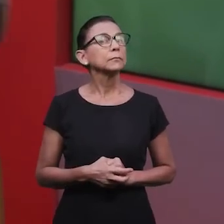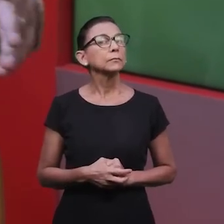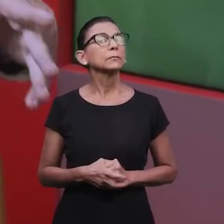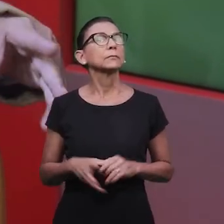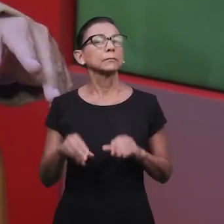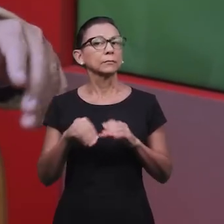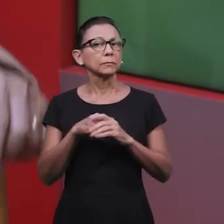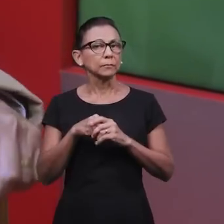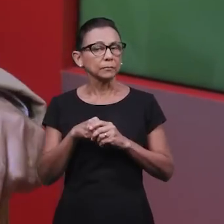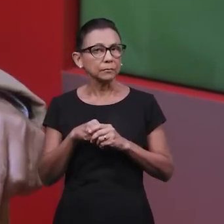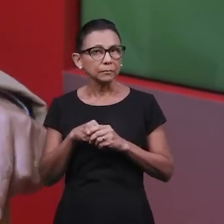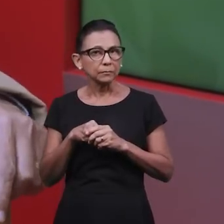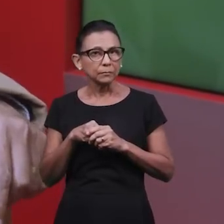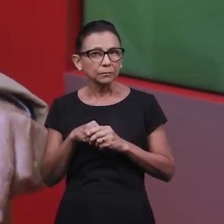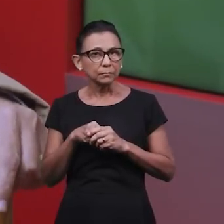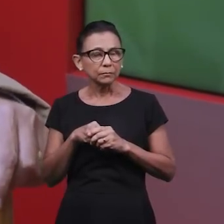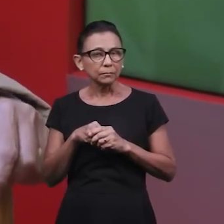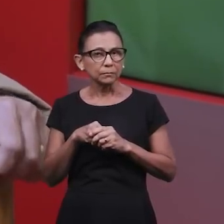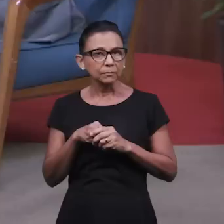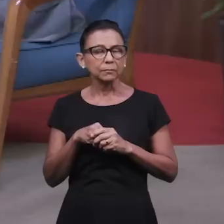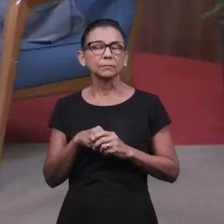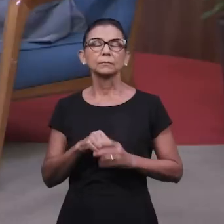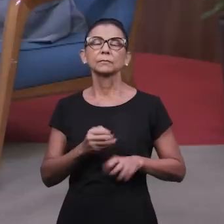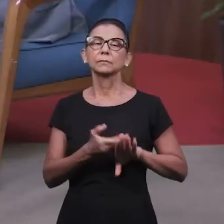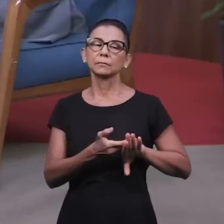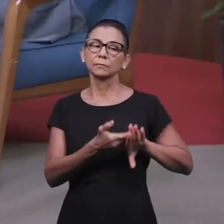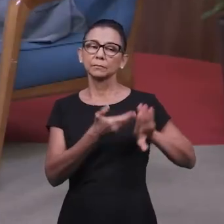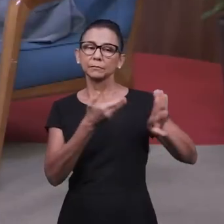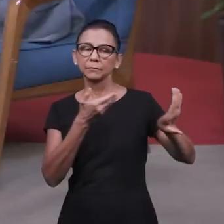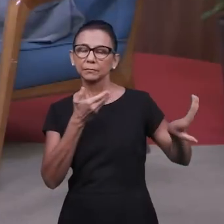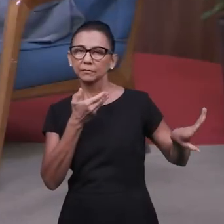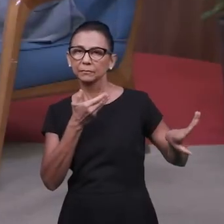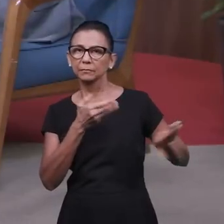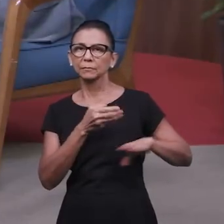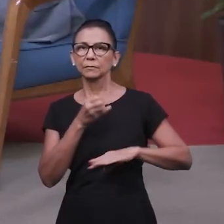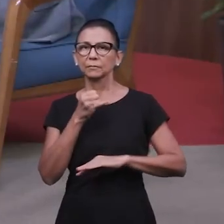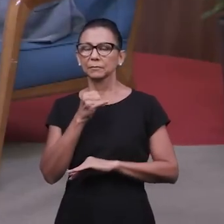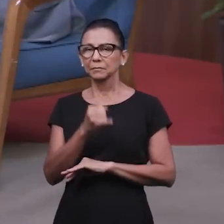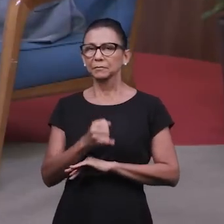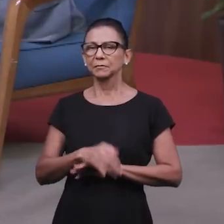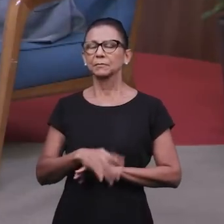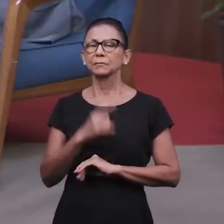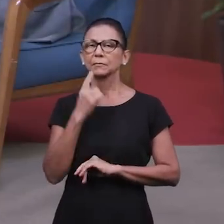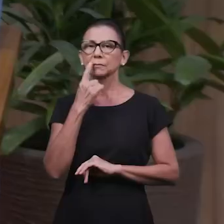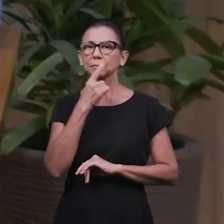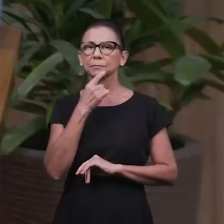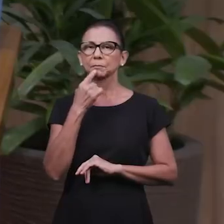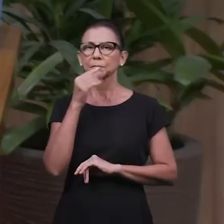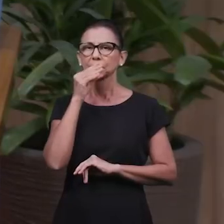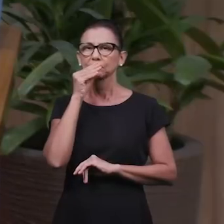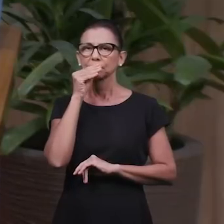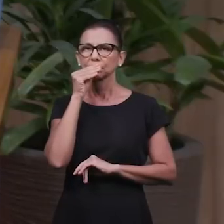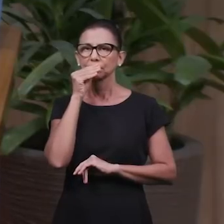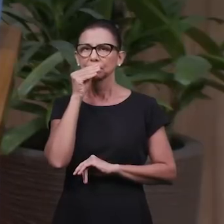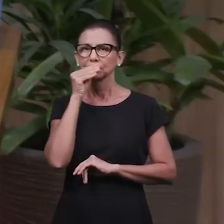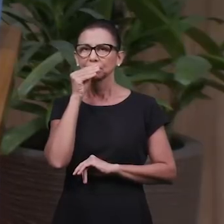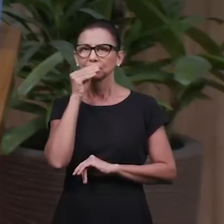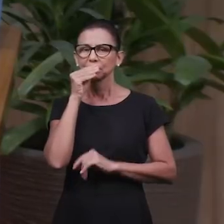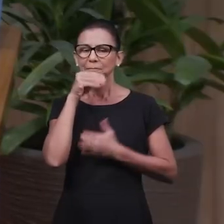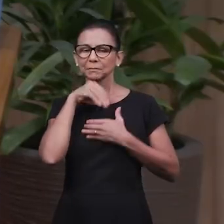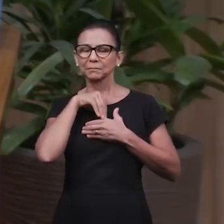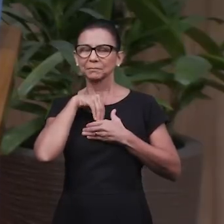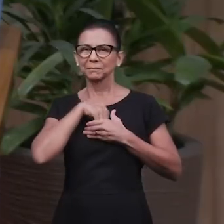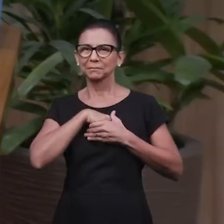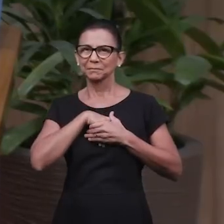Isso faz parte da santificação. Glória a Jesus. Se os lábios estão fechados,